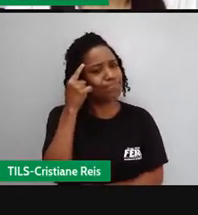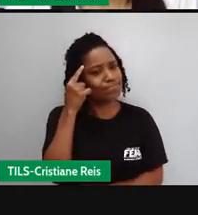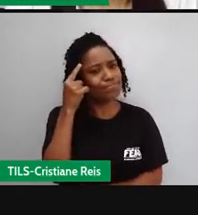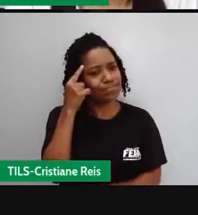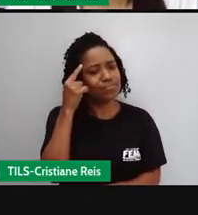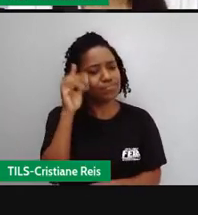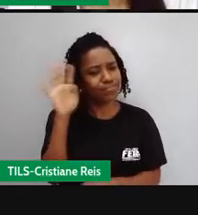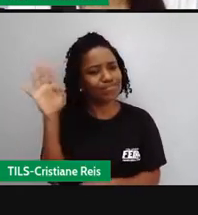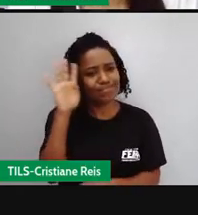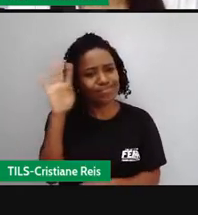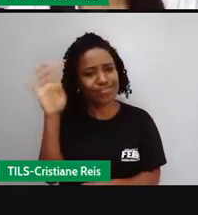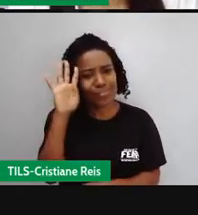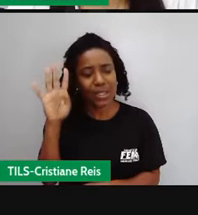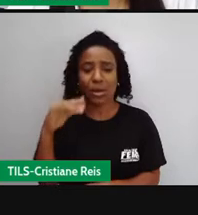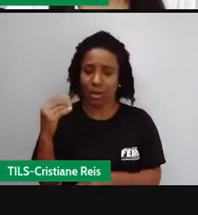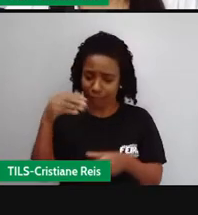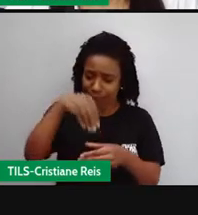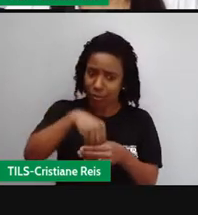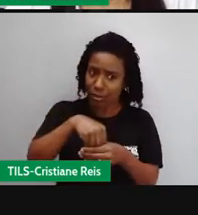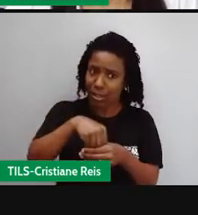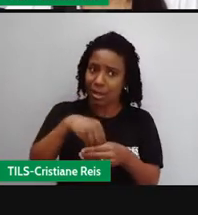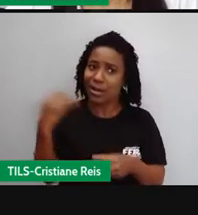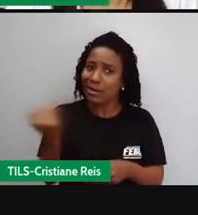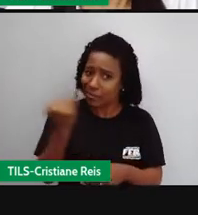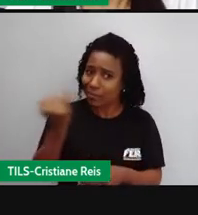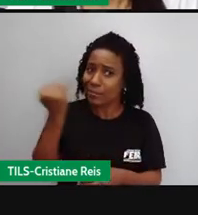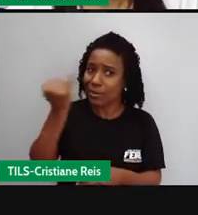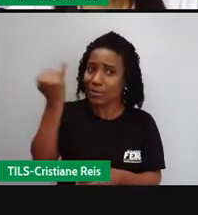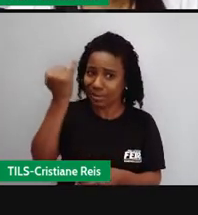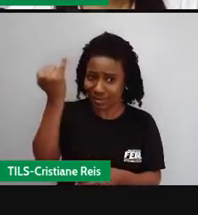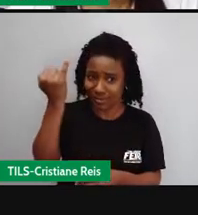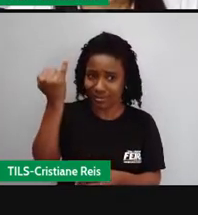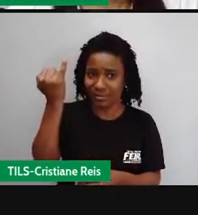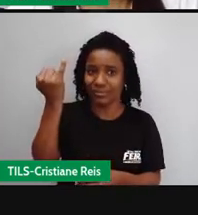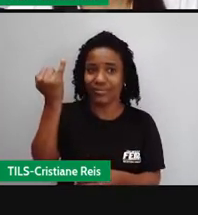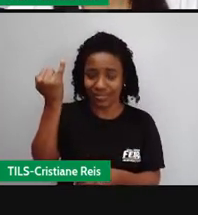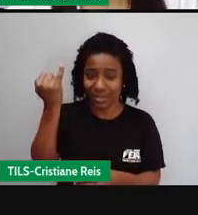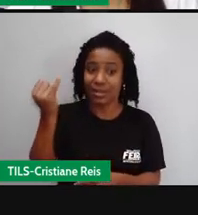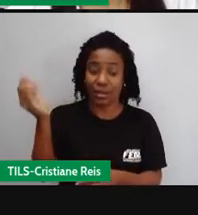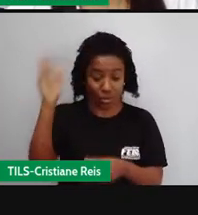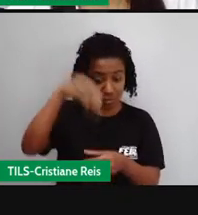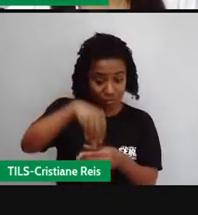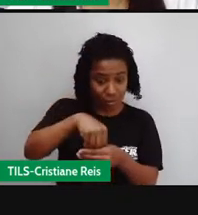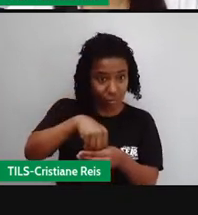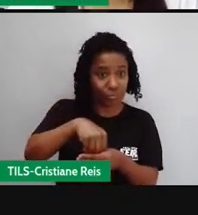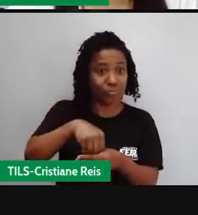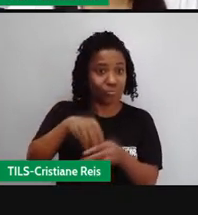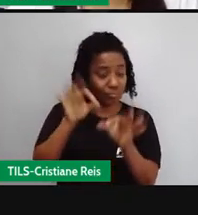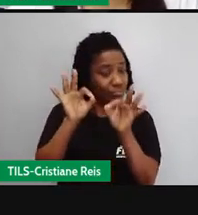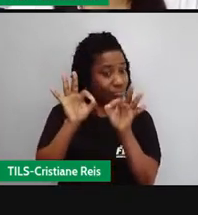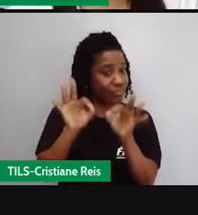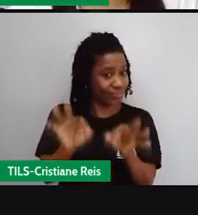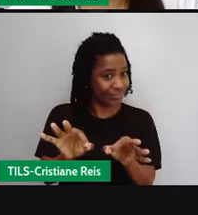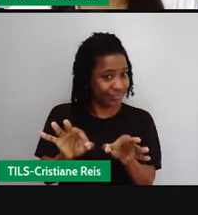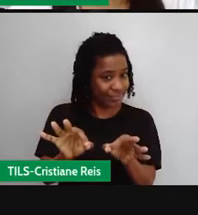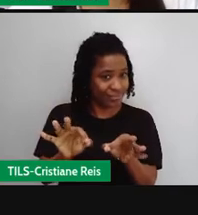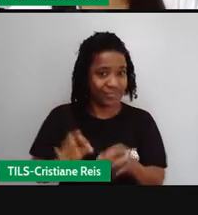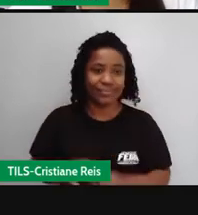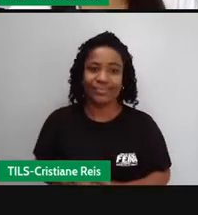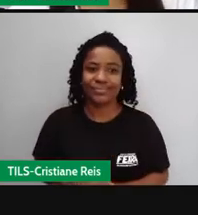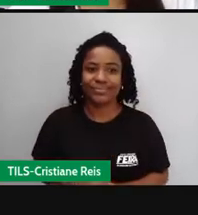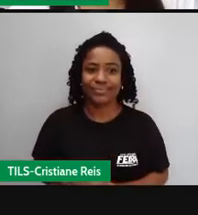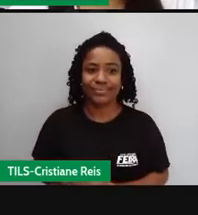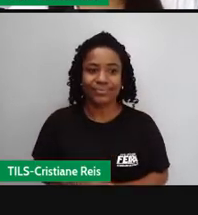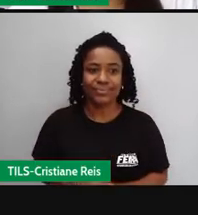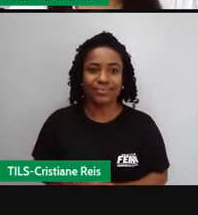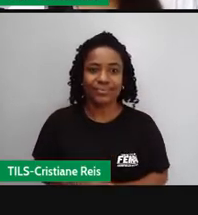reflexão sobre a importância dessa ação e poder votar de forma consciente. Vamos lá conhecer mais um pouquinho sobre esse